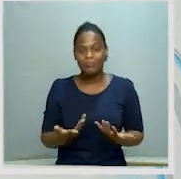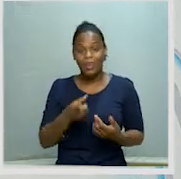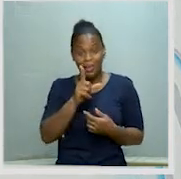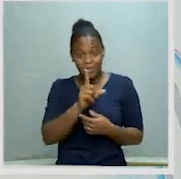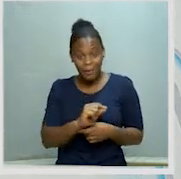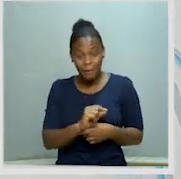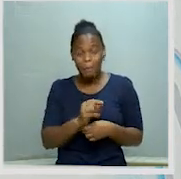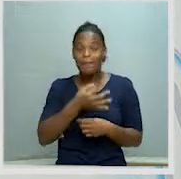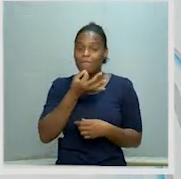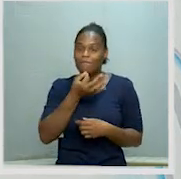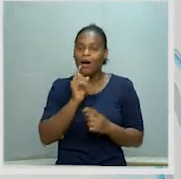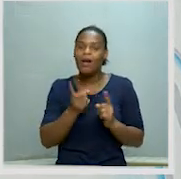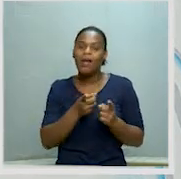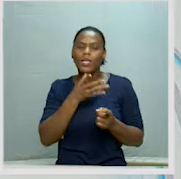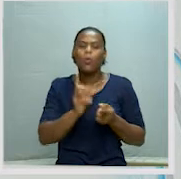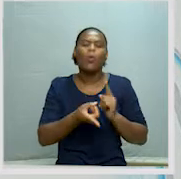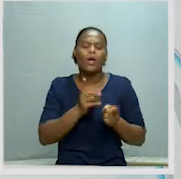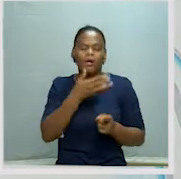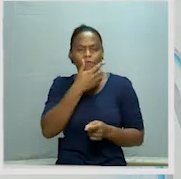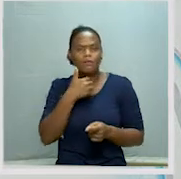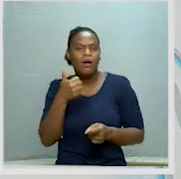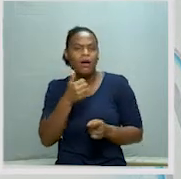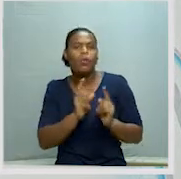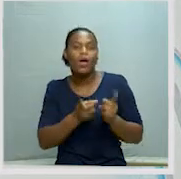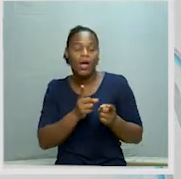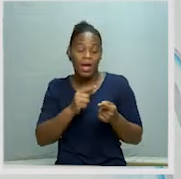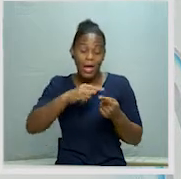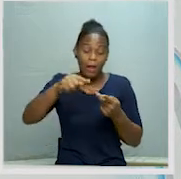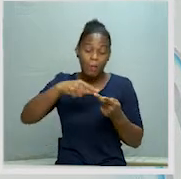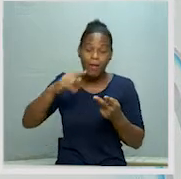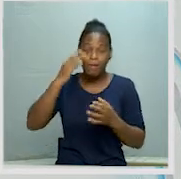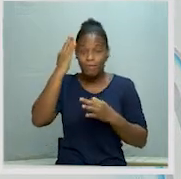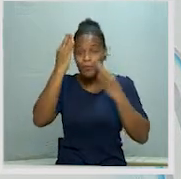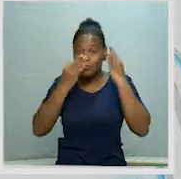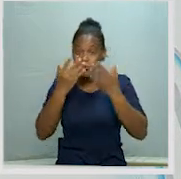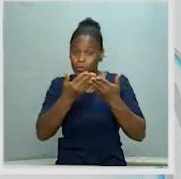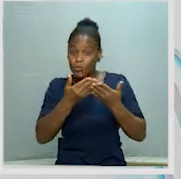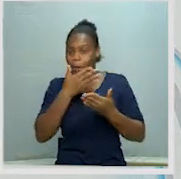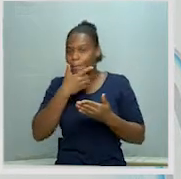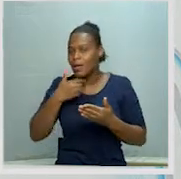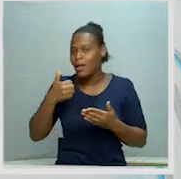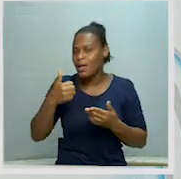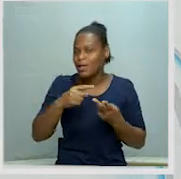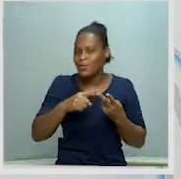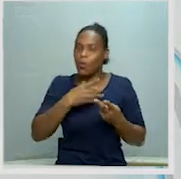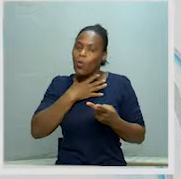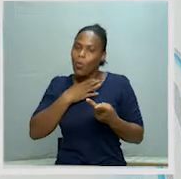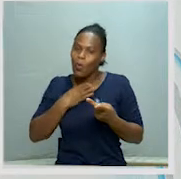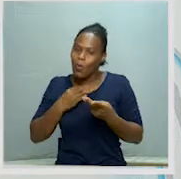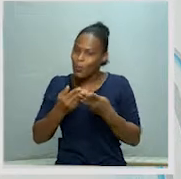Também falamos de quê? Da definição da estética. A estética é o ramo da filosofia que estuda o quê? Estuda a beleza, estuda o